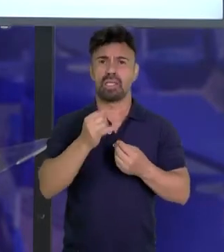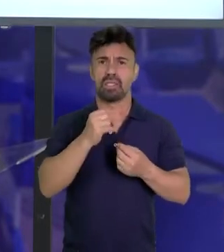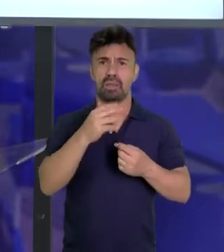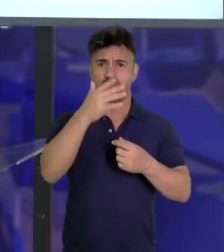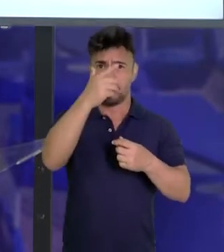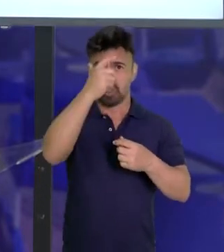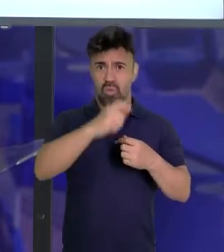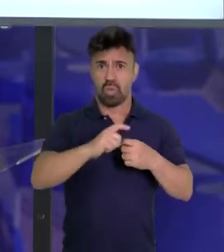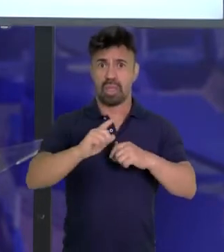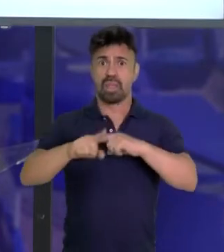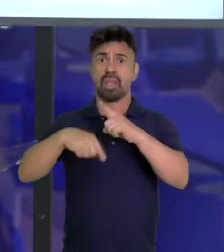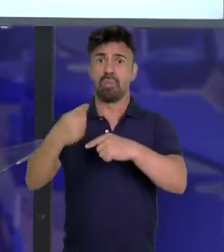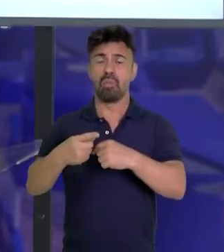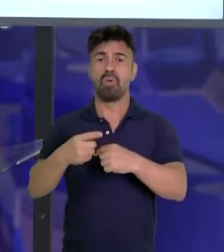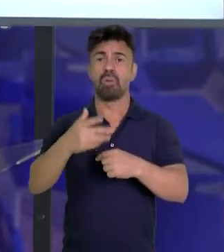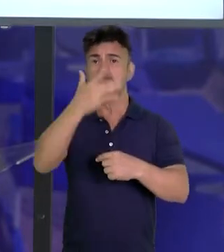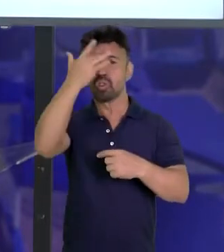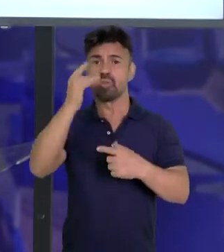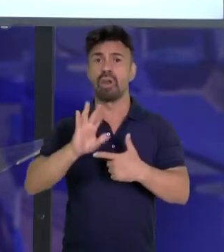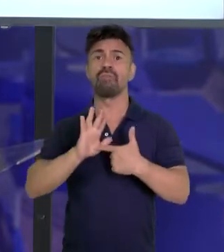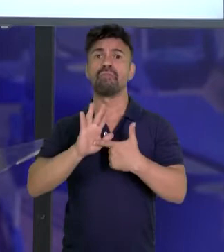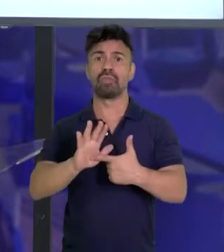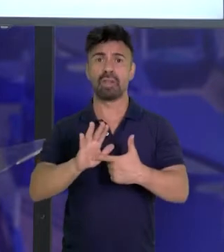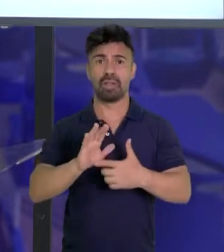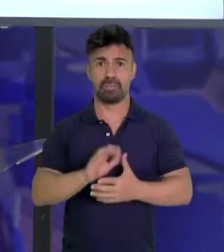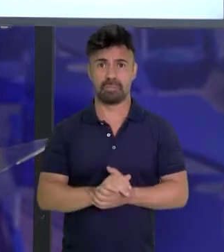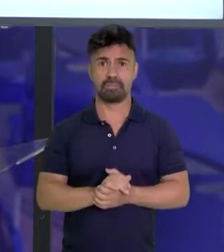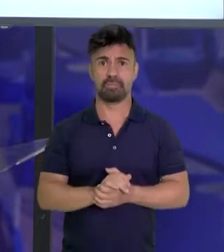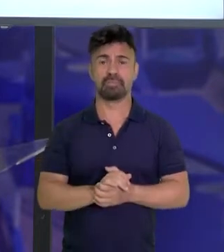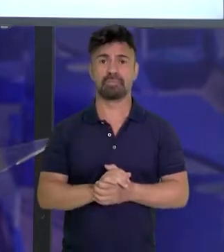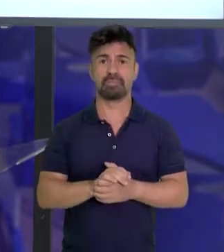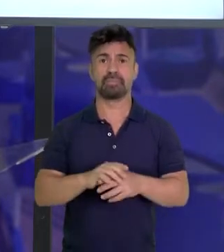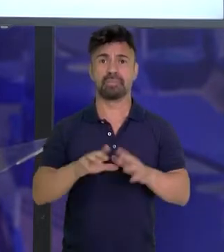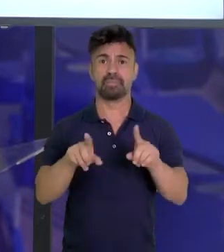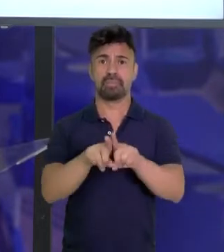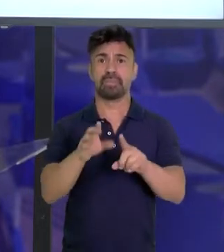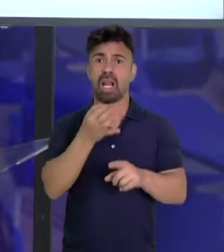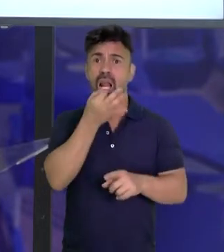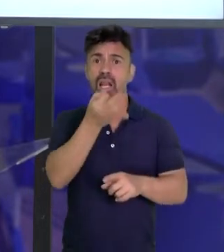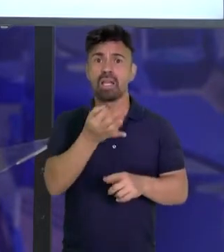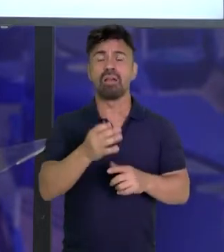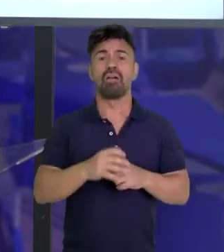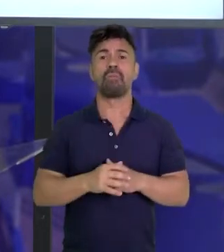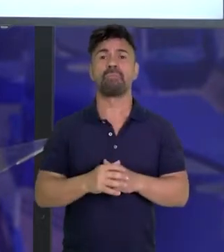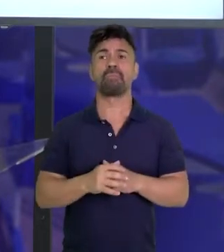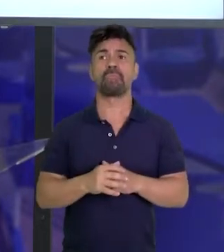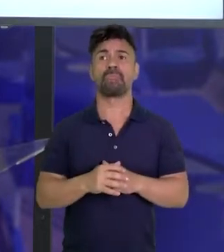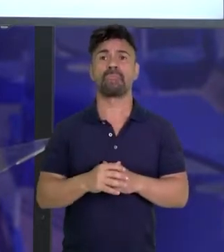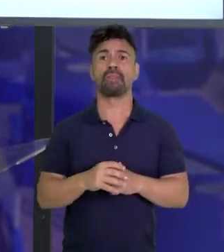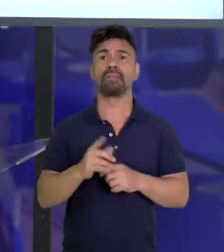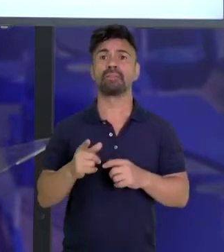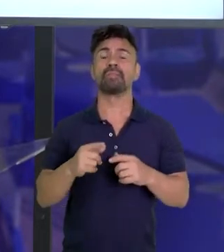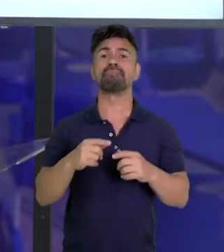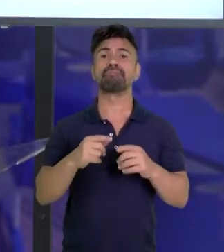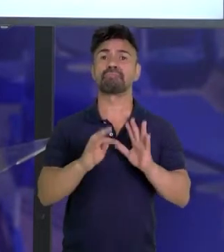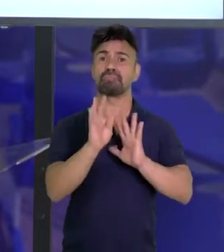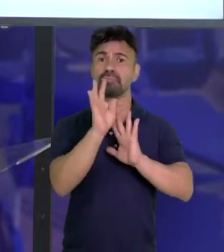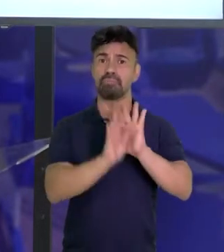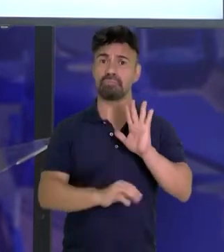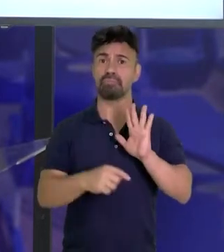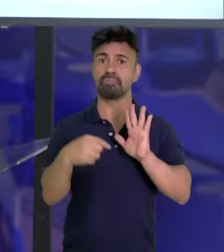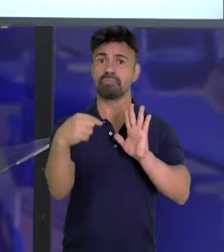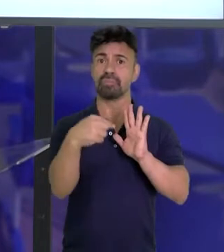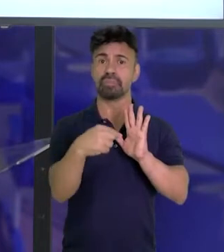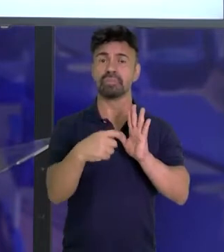eles, alguém vai se manifestar, certo? E eu preciso indicar no meu texto aquilo que é o próprio